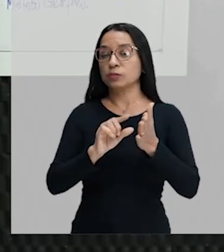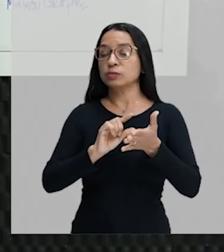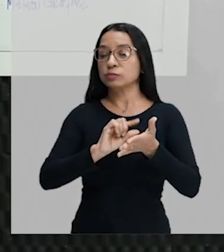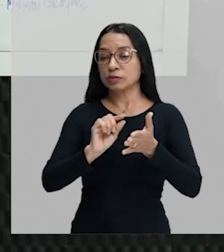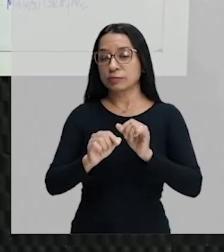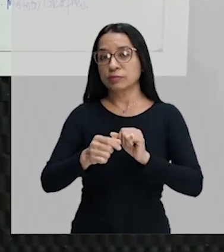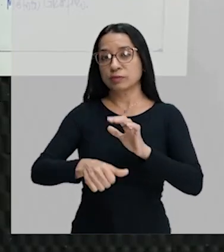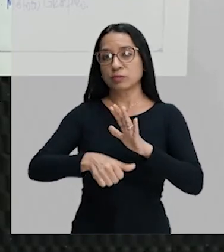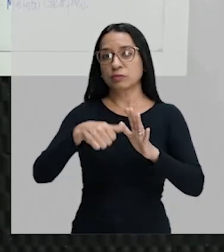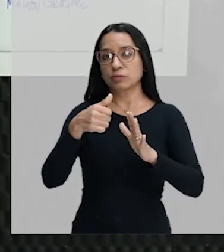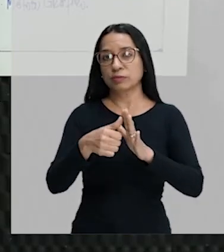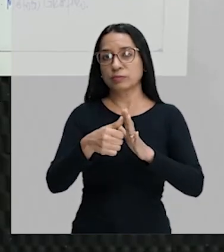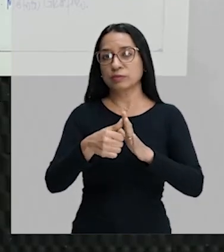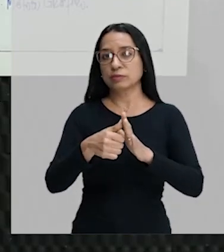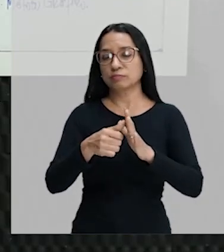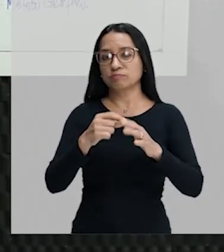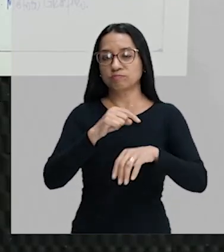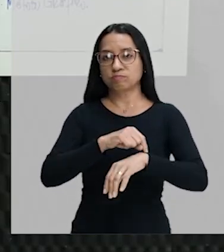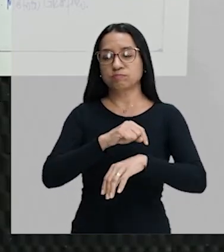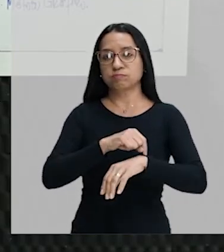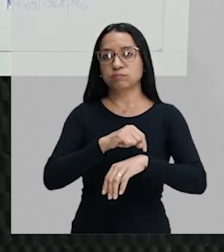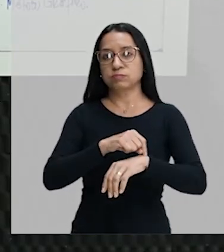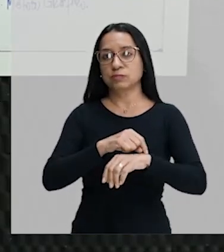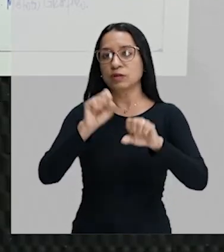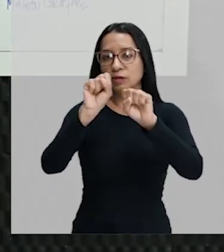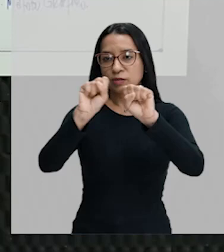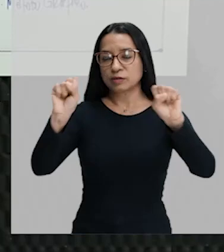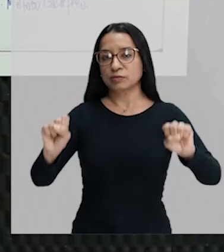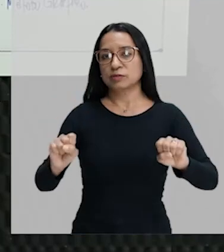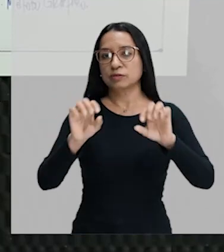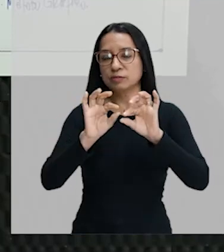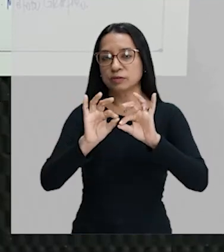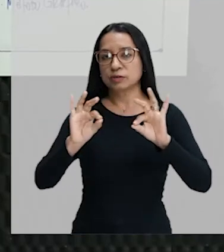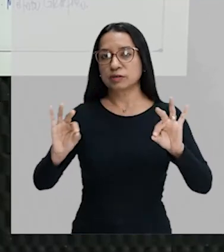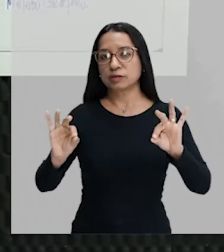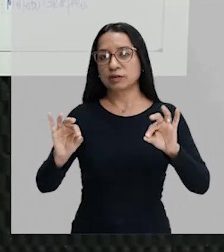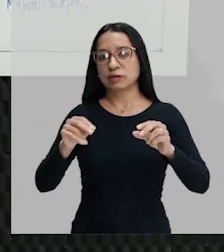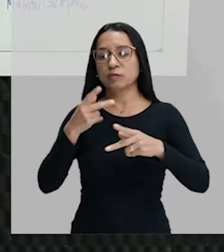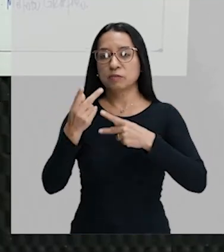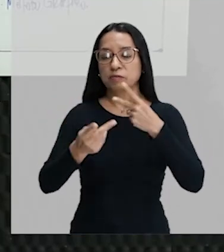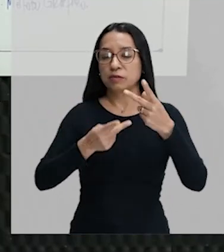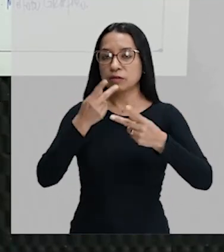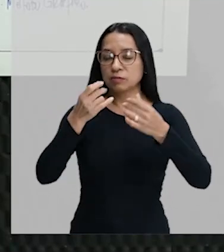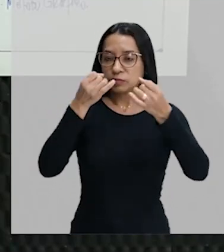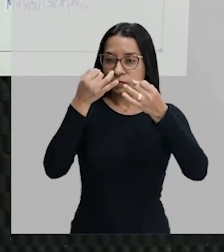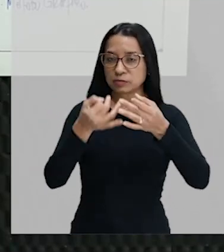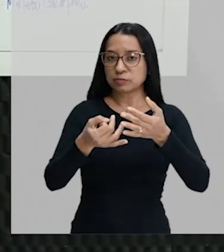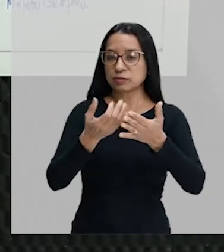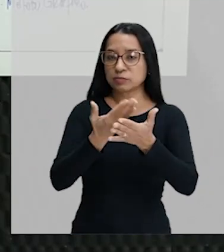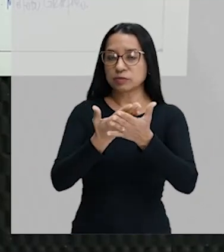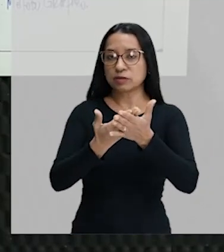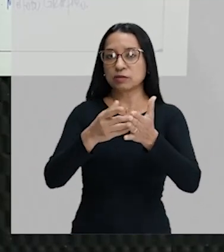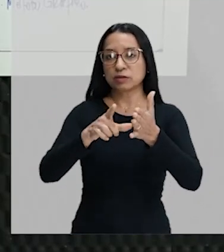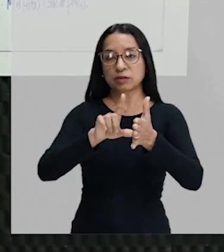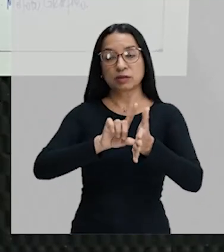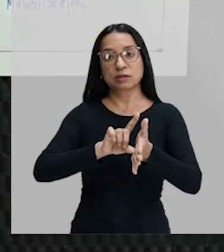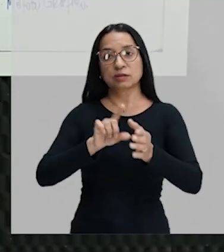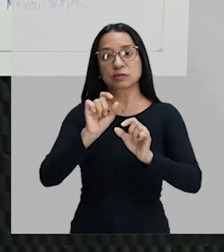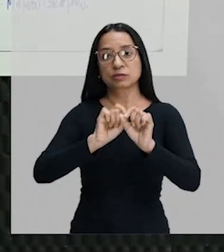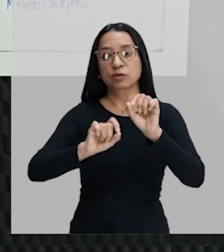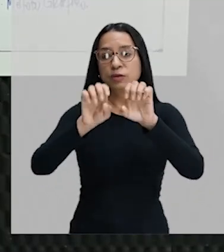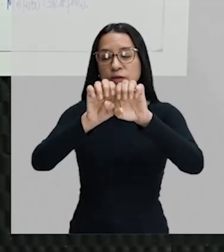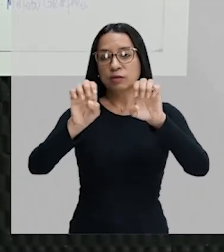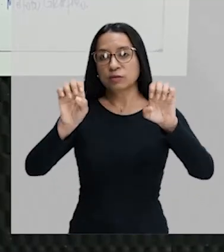período, né, que é o sistema linear. Tá? Falamos na aula anterior sobre equações lineares, né? Já